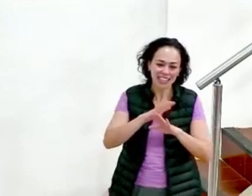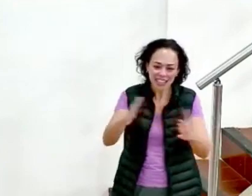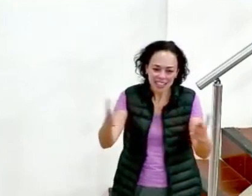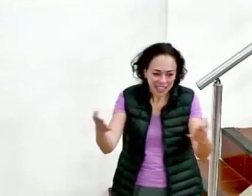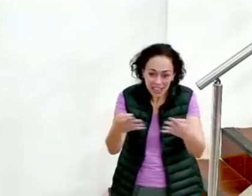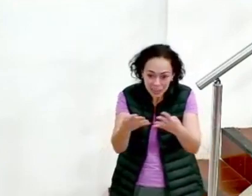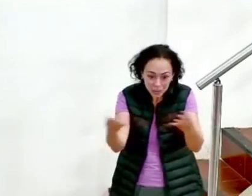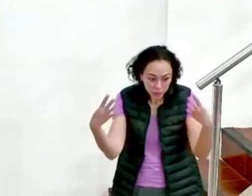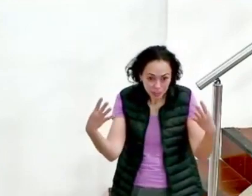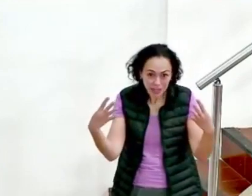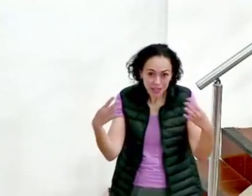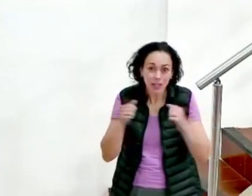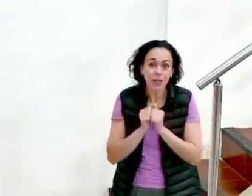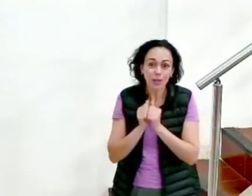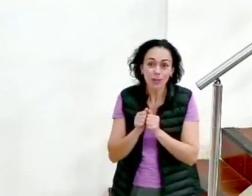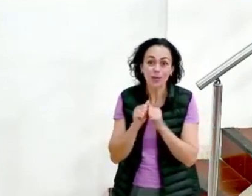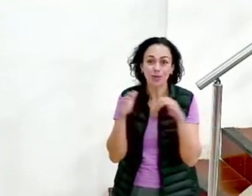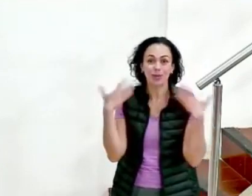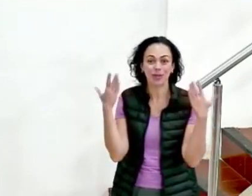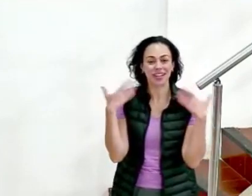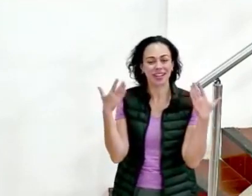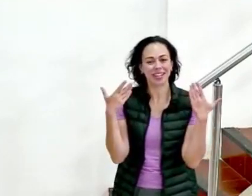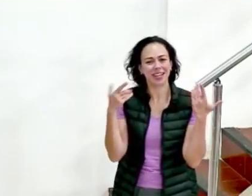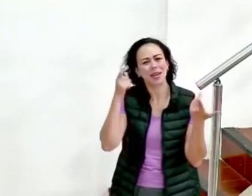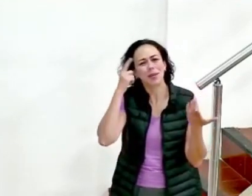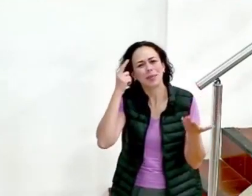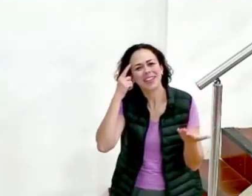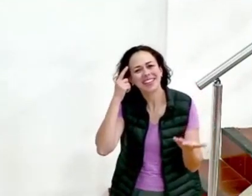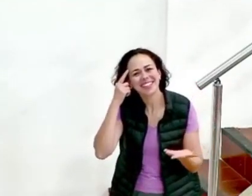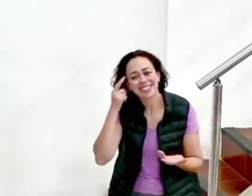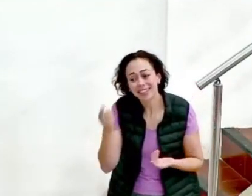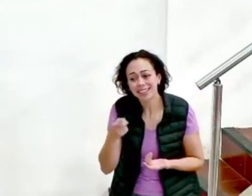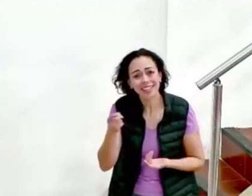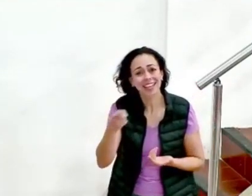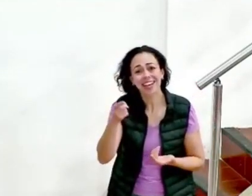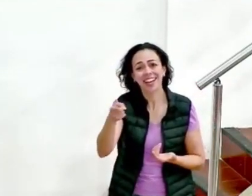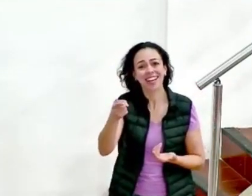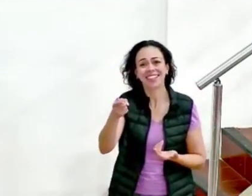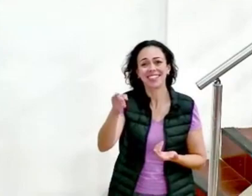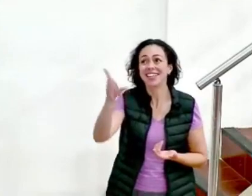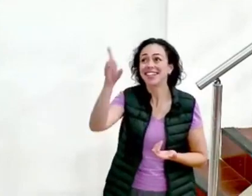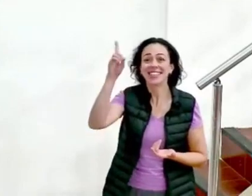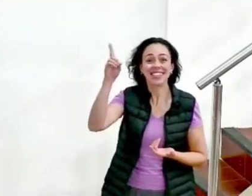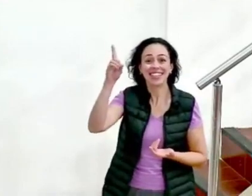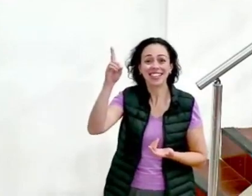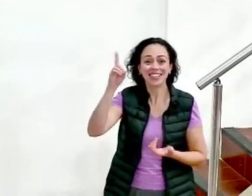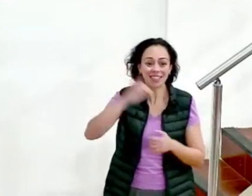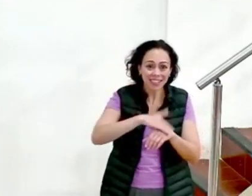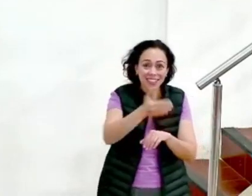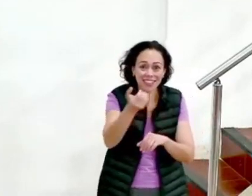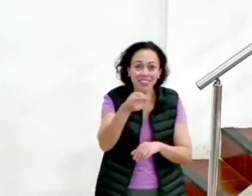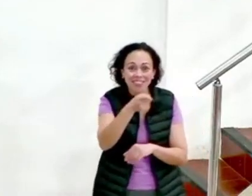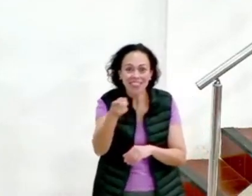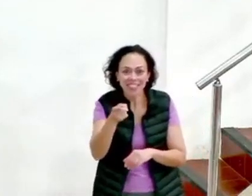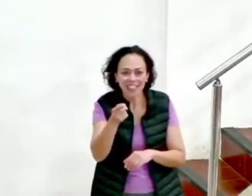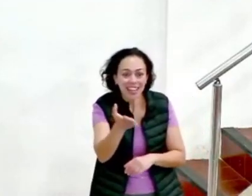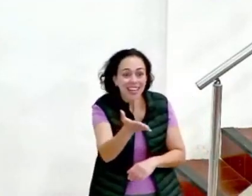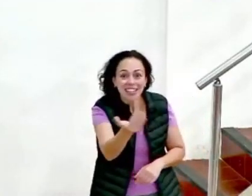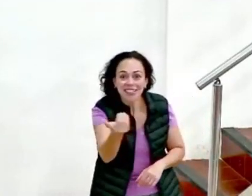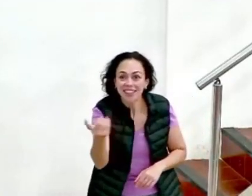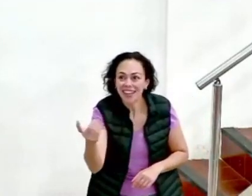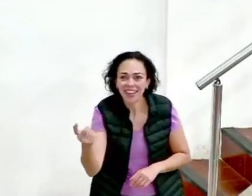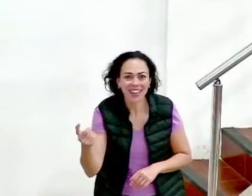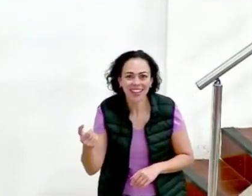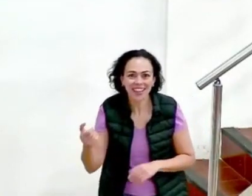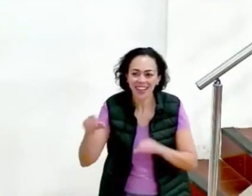Imagine na eternidade, você ouvir Deus dizendo: vinde bendito do meu Pai, entrai pelas portas